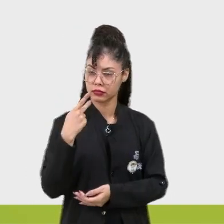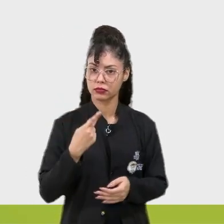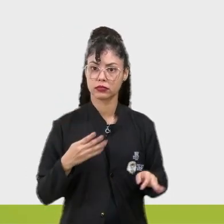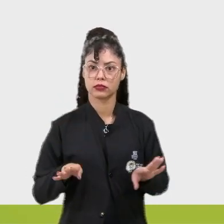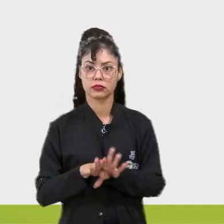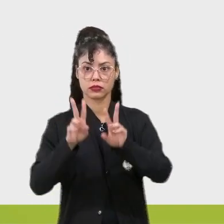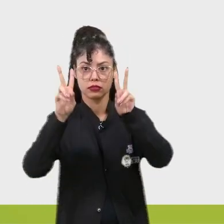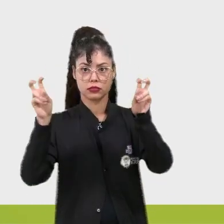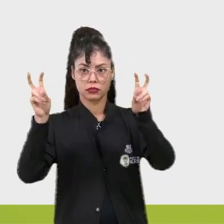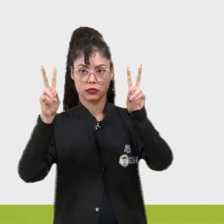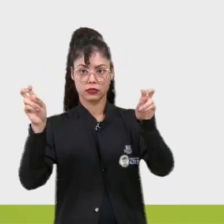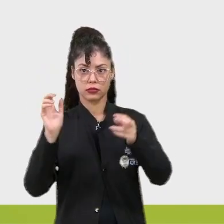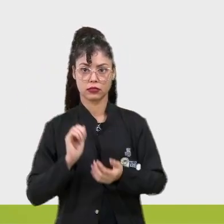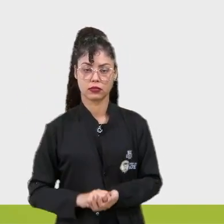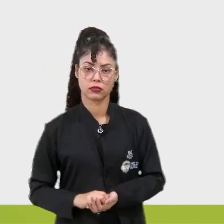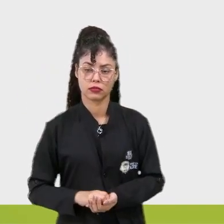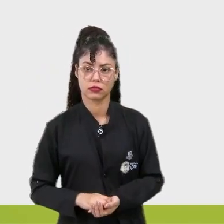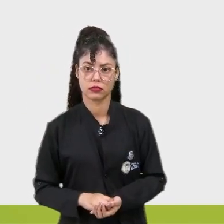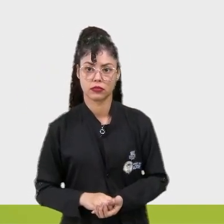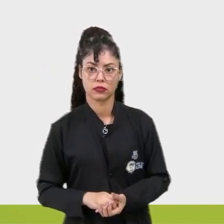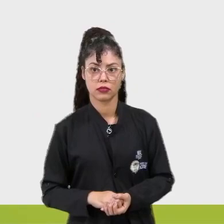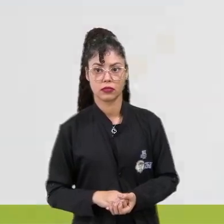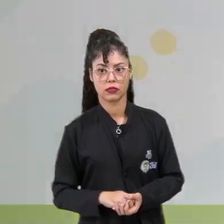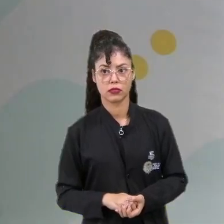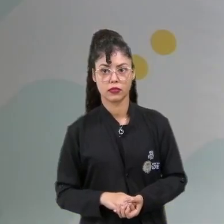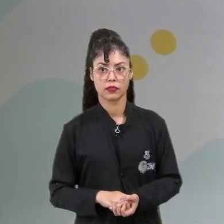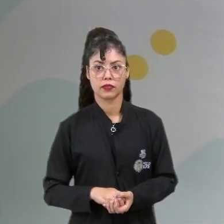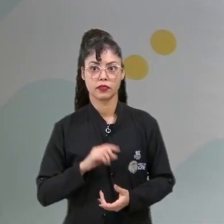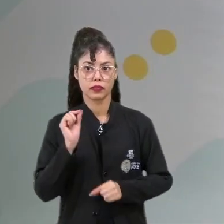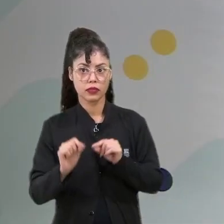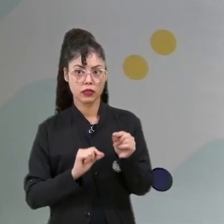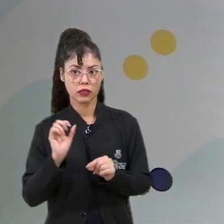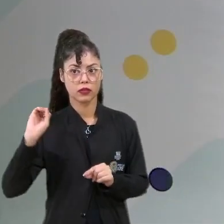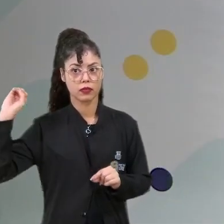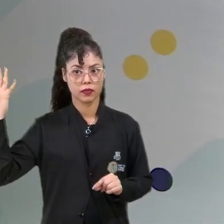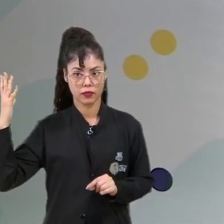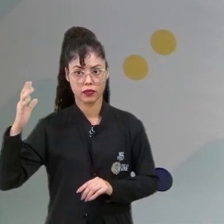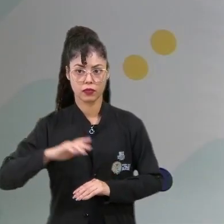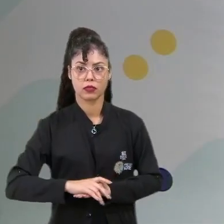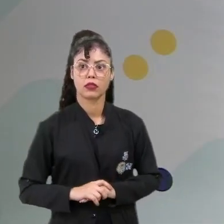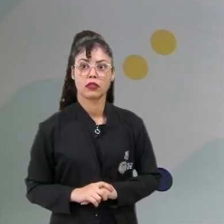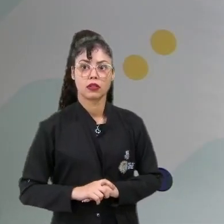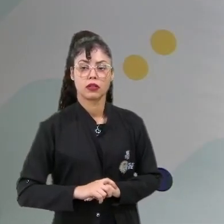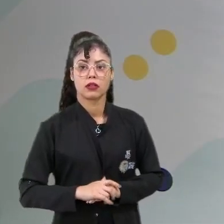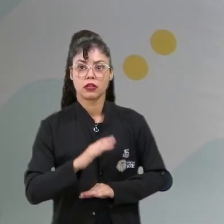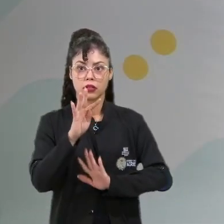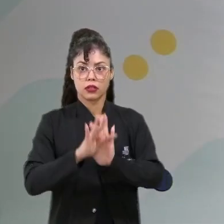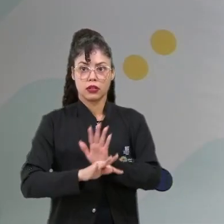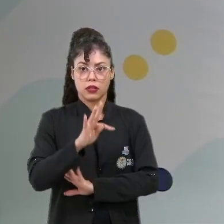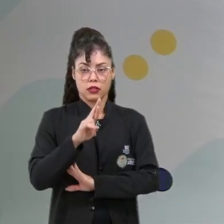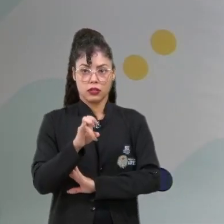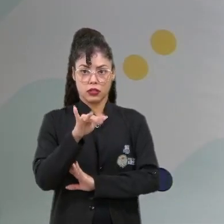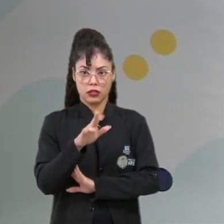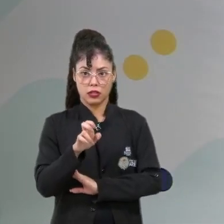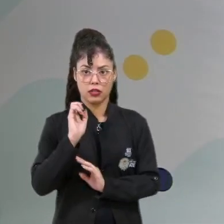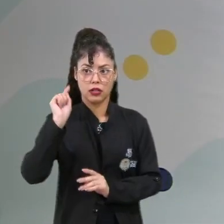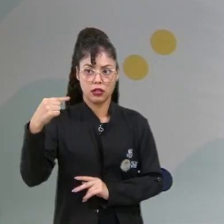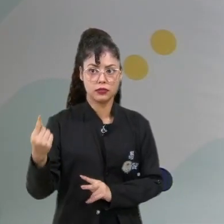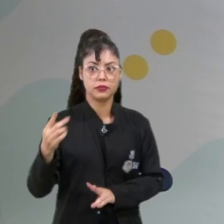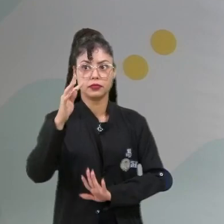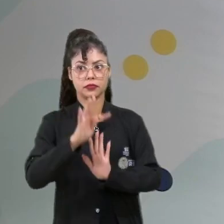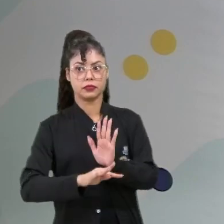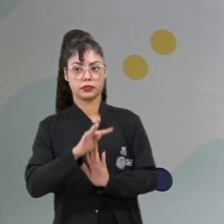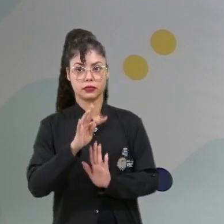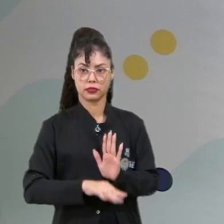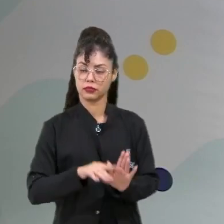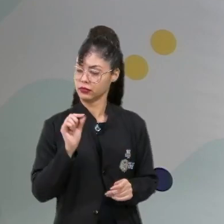né, sobre o assunto, né? Então, o que acontece? Um texto tangente é aquele texto que